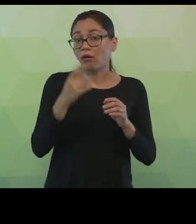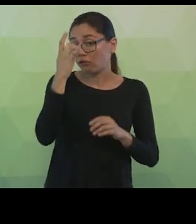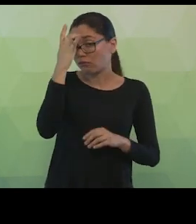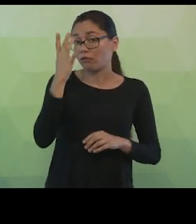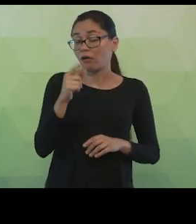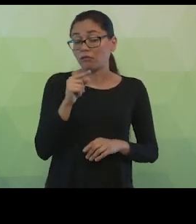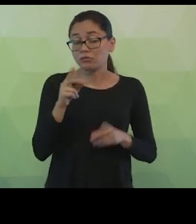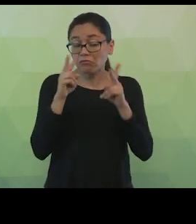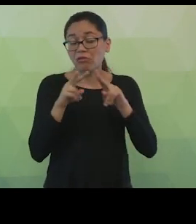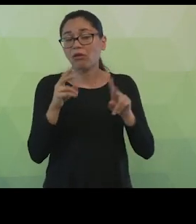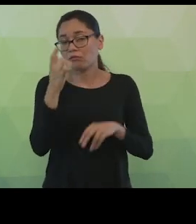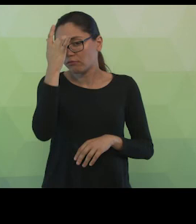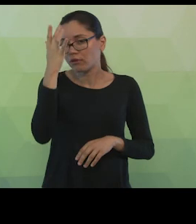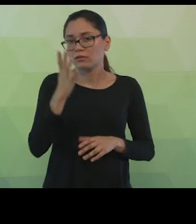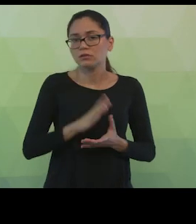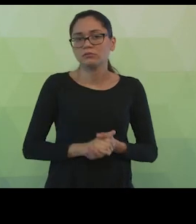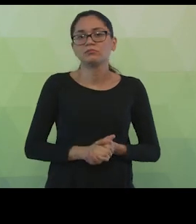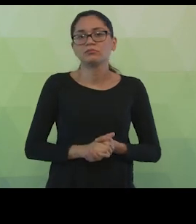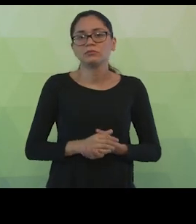converte